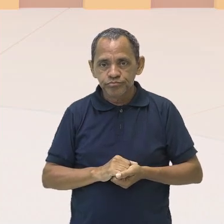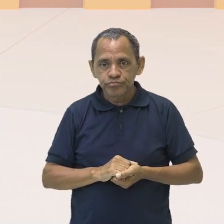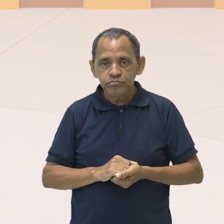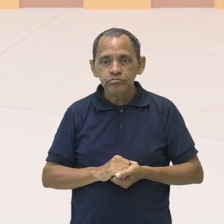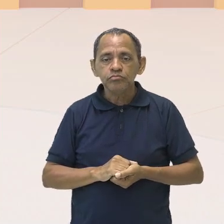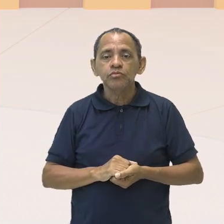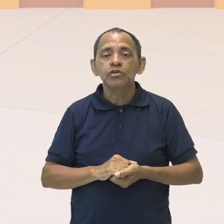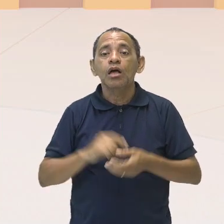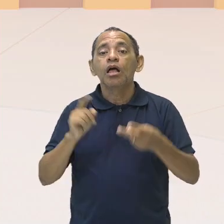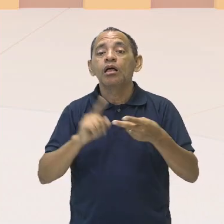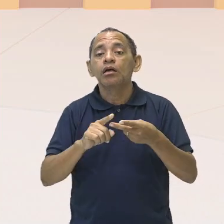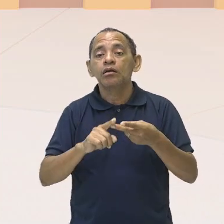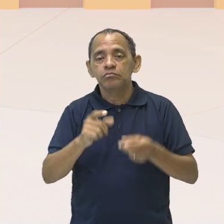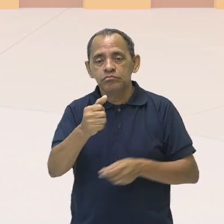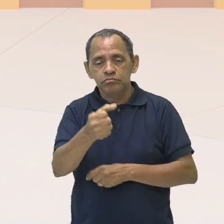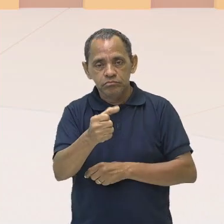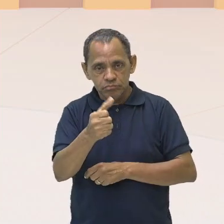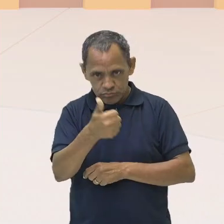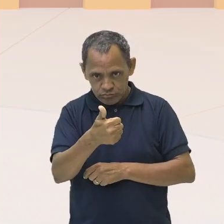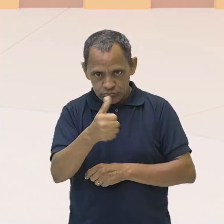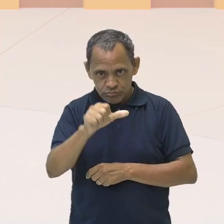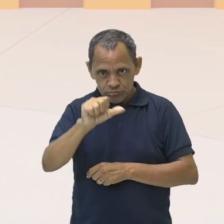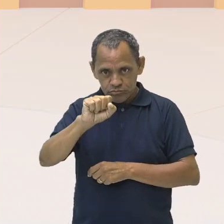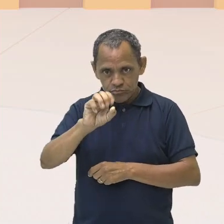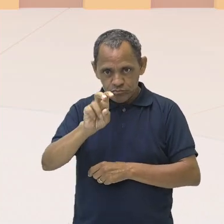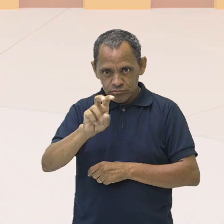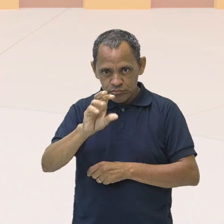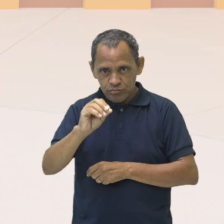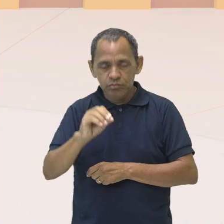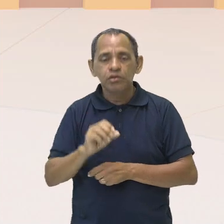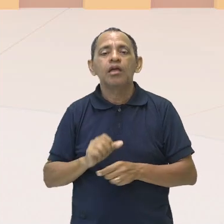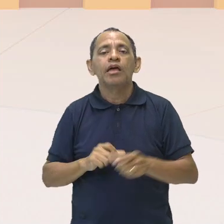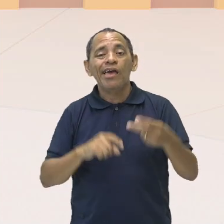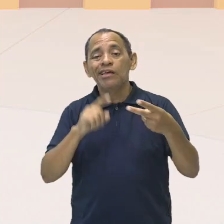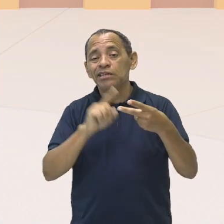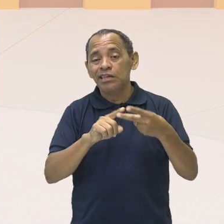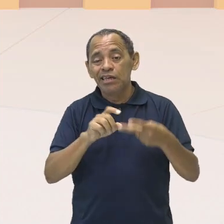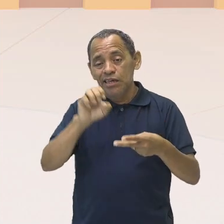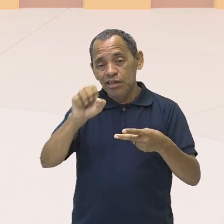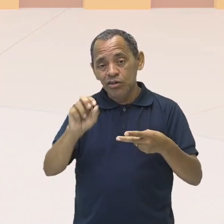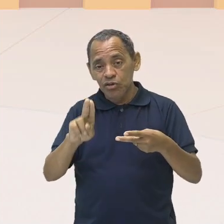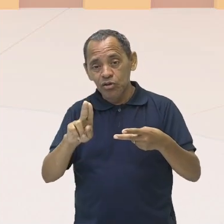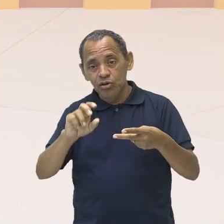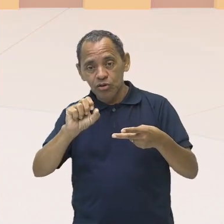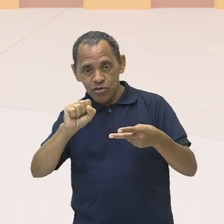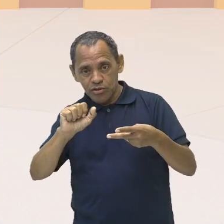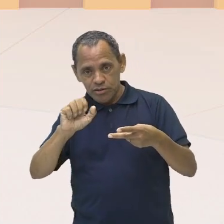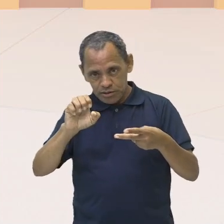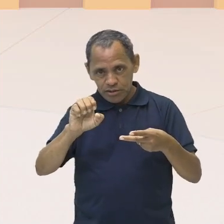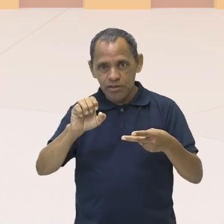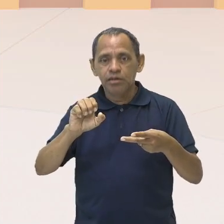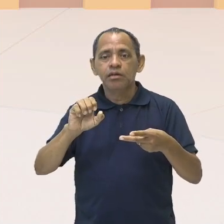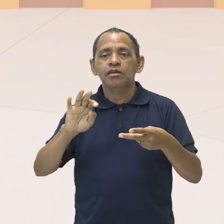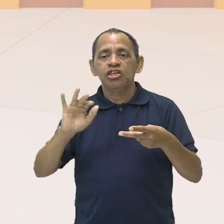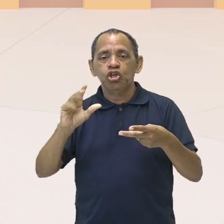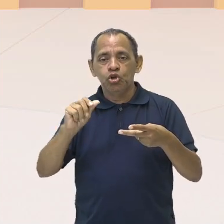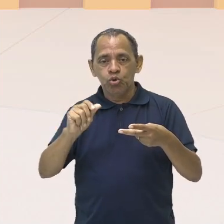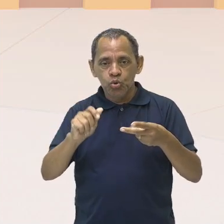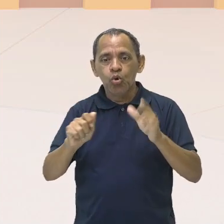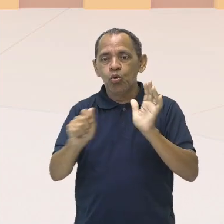de 1850, que é a lei Eusébio de Queiroz. Essa lei ela vai proibir o